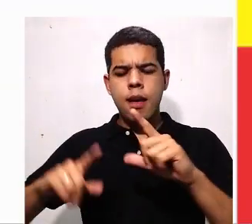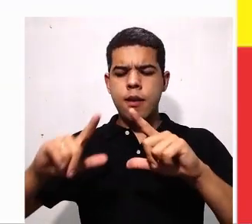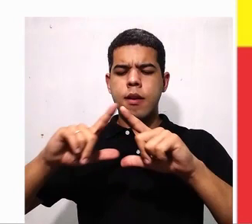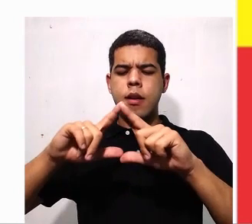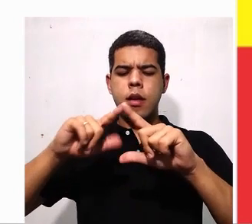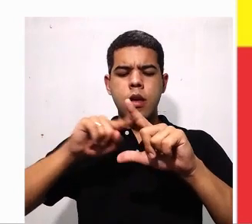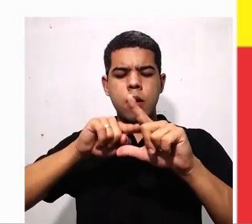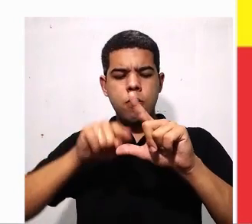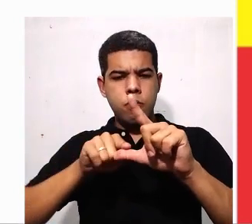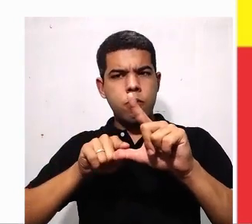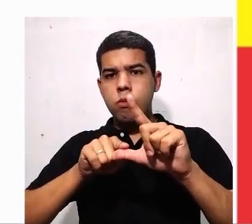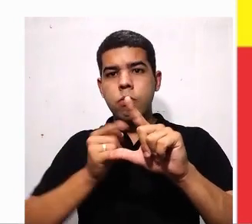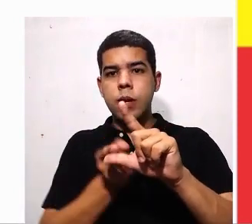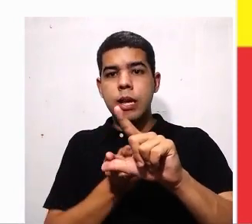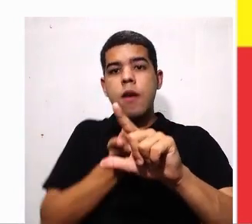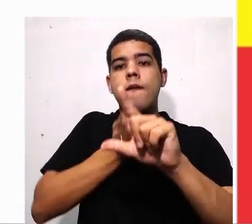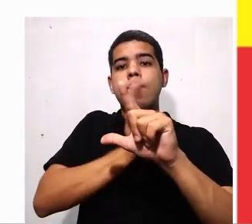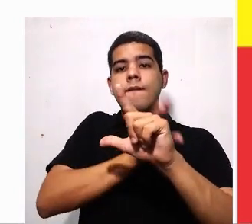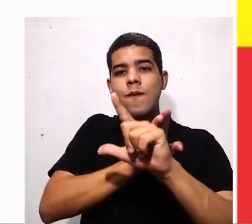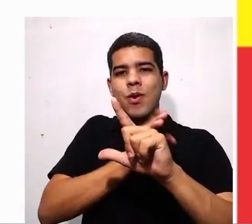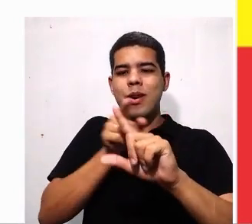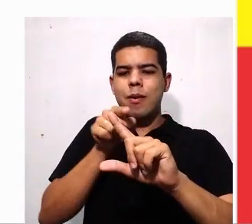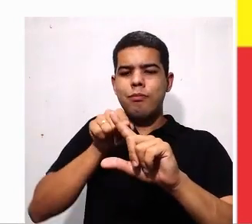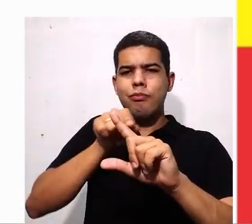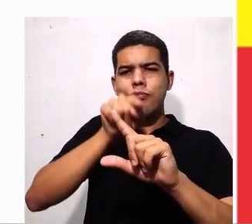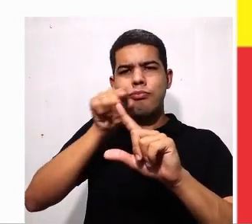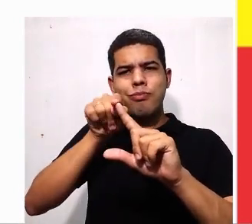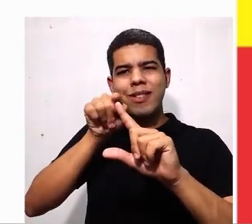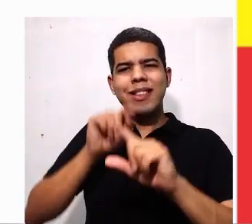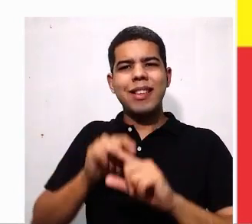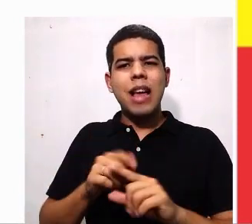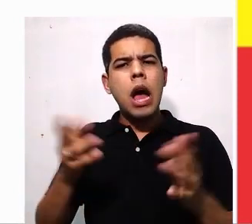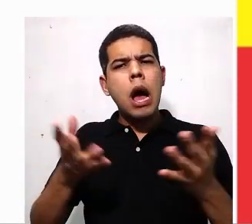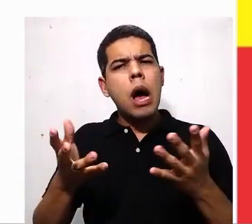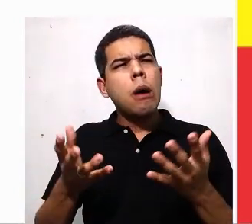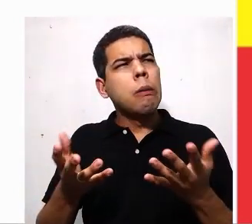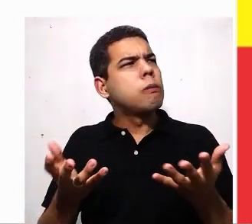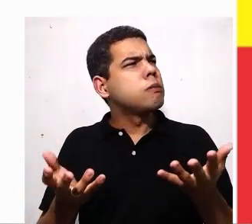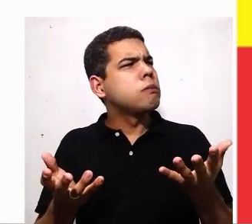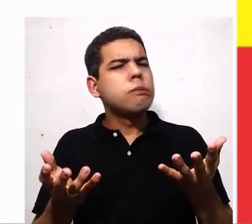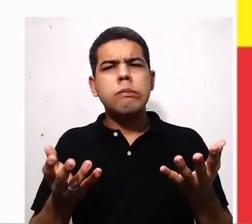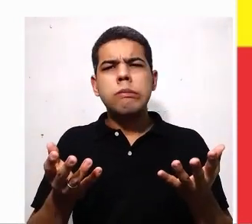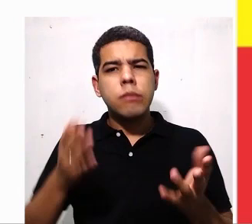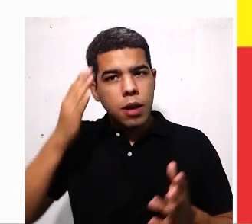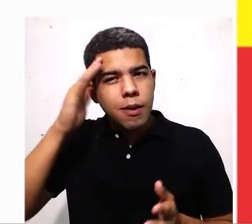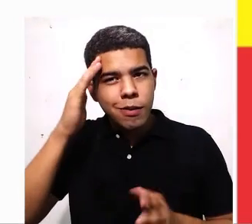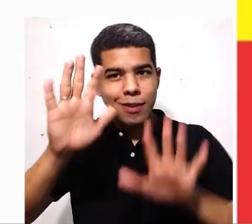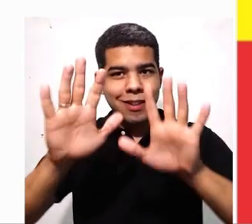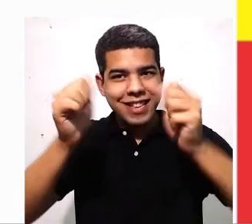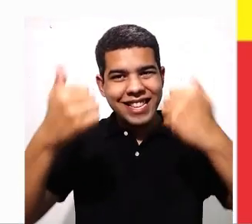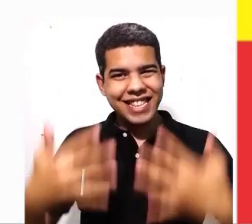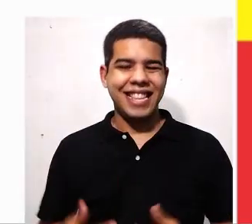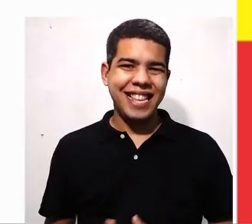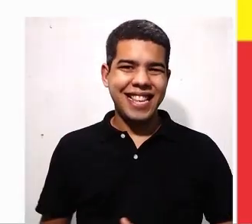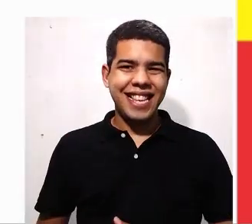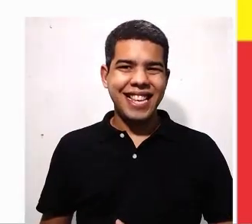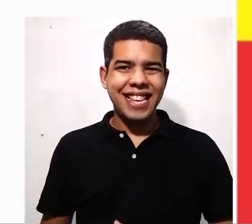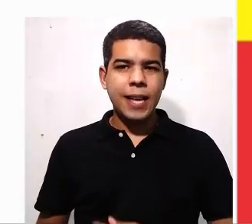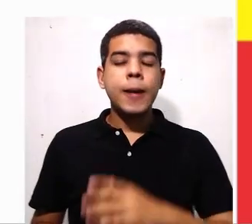amarelo, são ângulos externos. Iremos entender isso agora. Veja aí na tela de